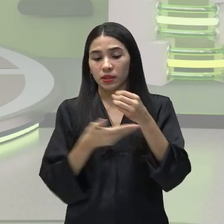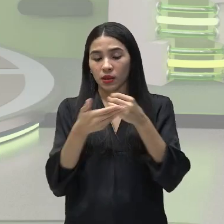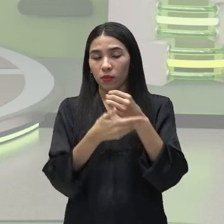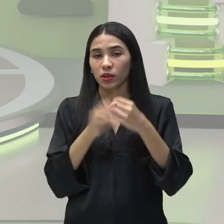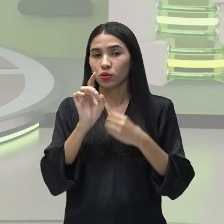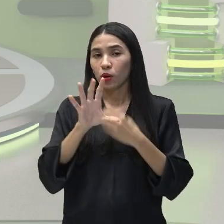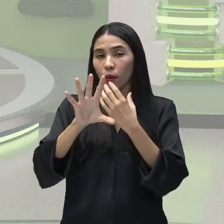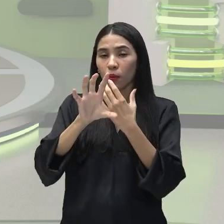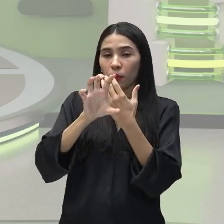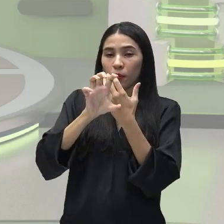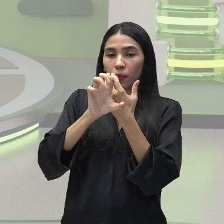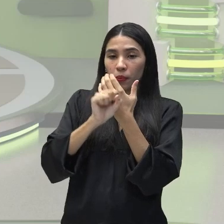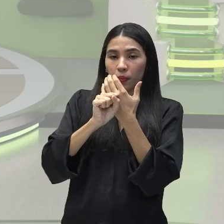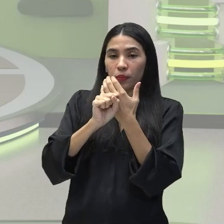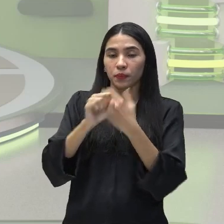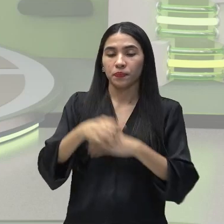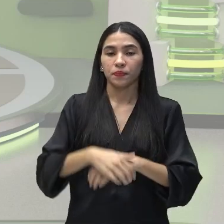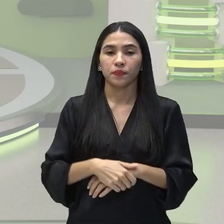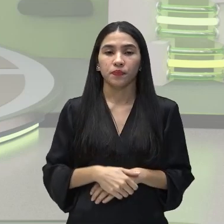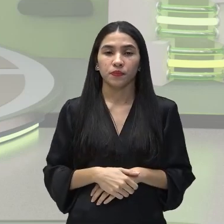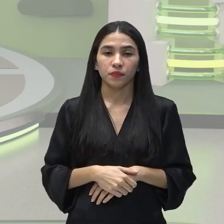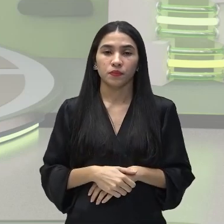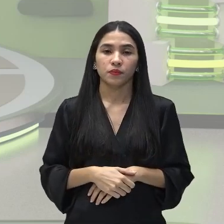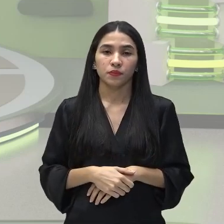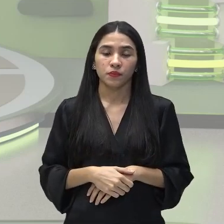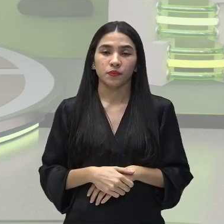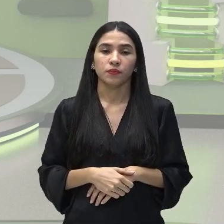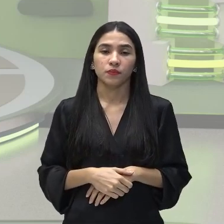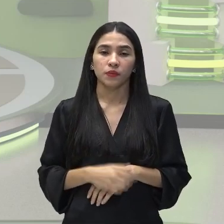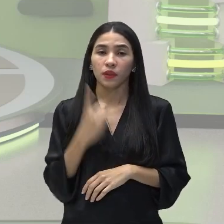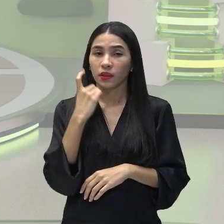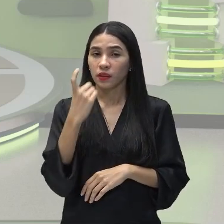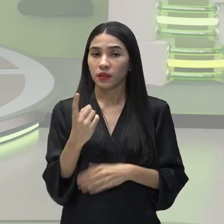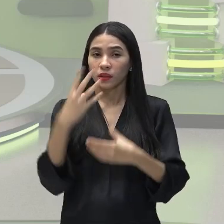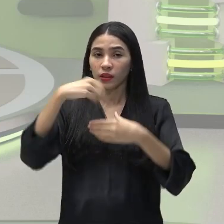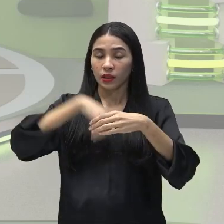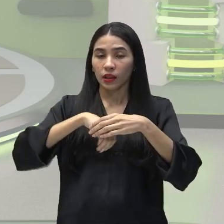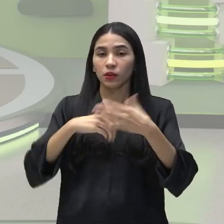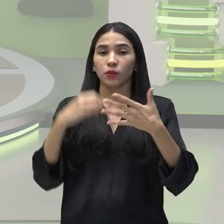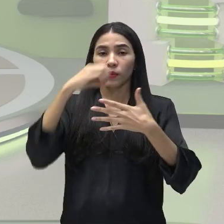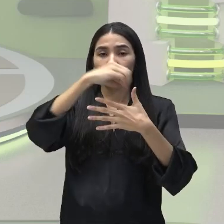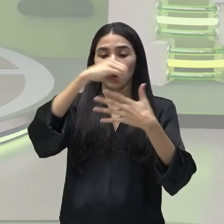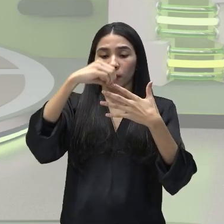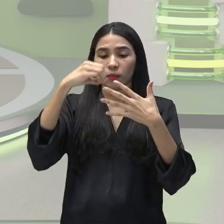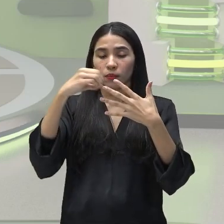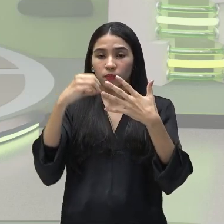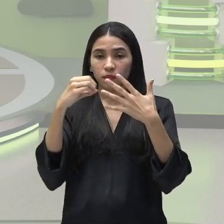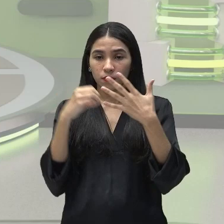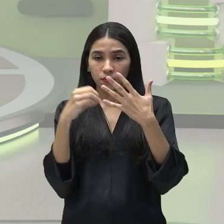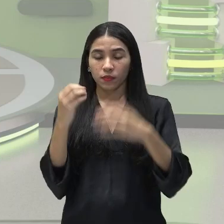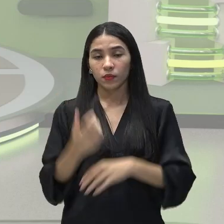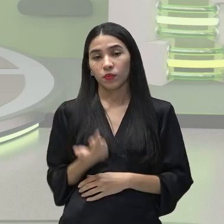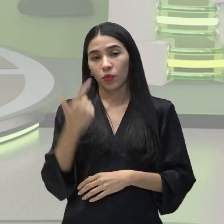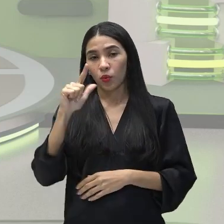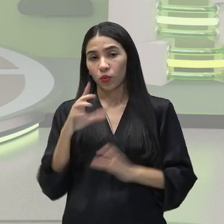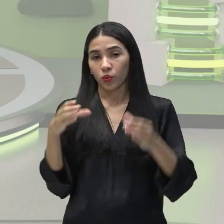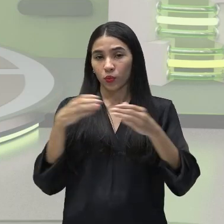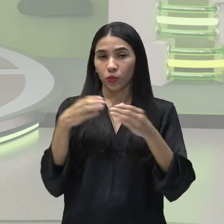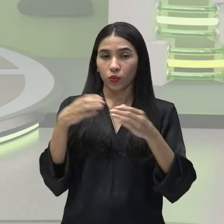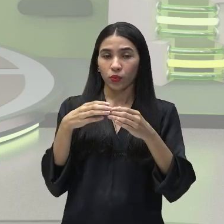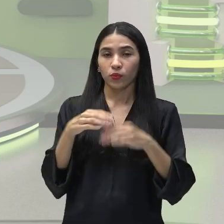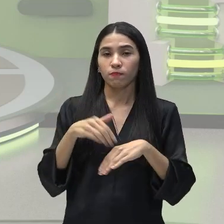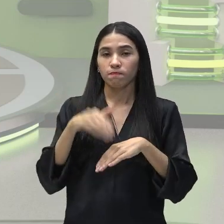filtradores, né? Tem uma importância ecológica interessante dentro da cadeia alimentar. E outros indivíduos que são um pouquinho